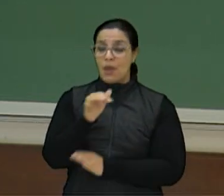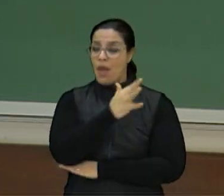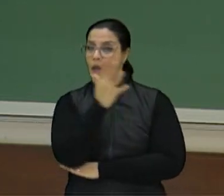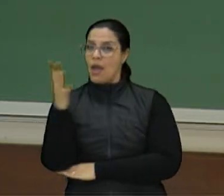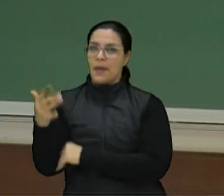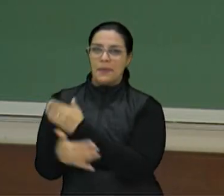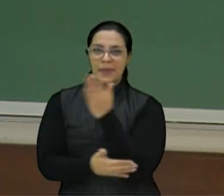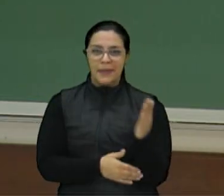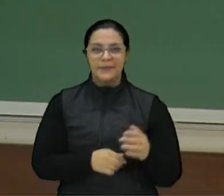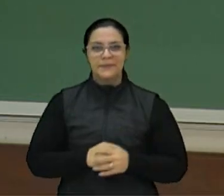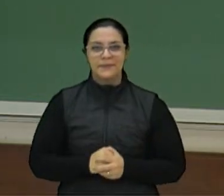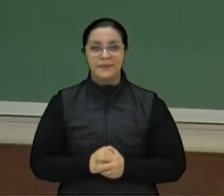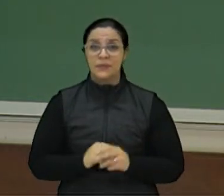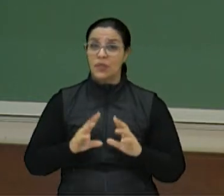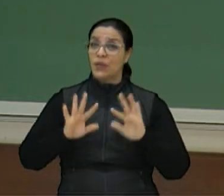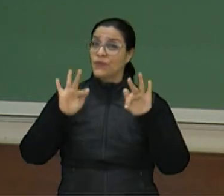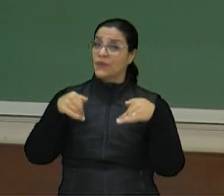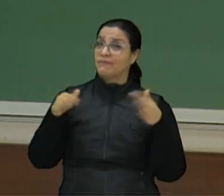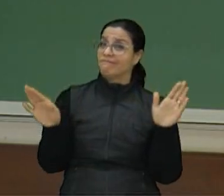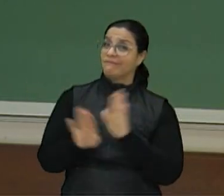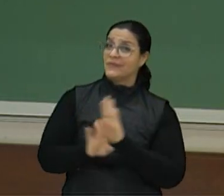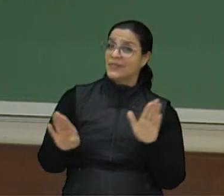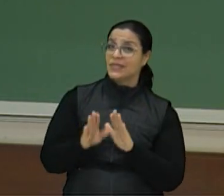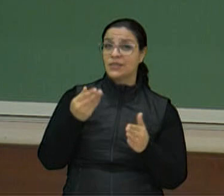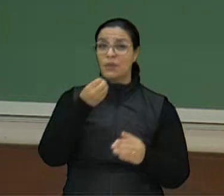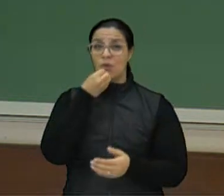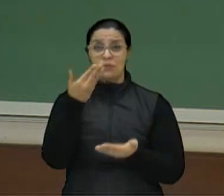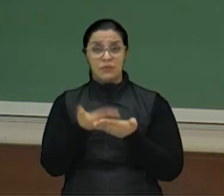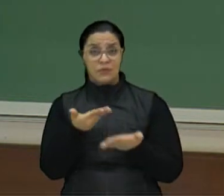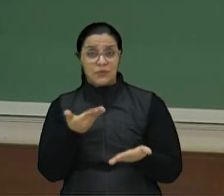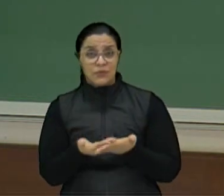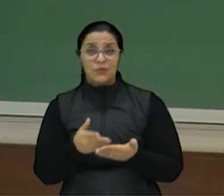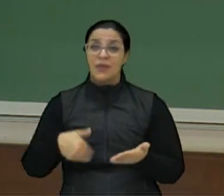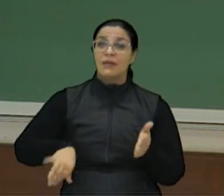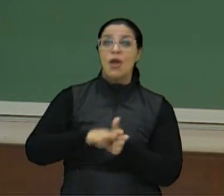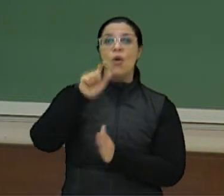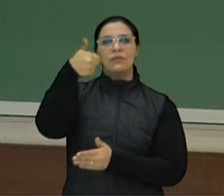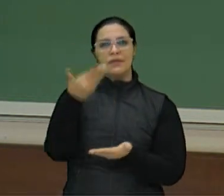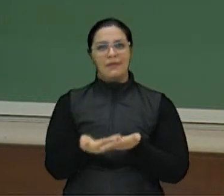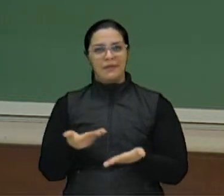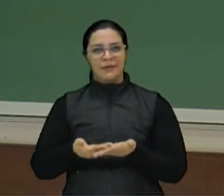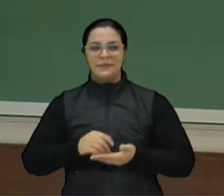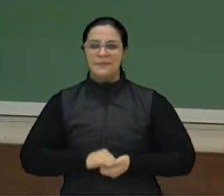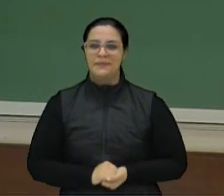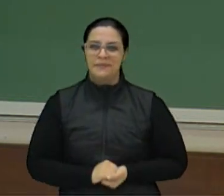ambiental. Com isso, me despeço, bons estudos e até a próxima aula.